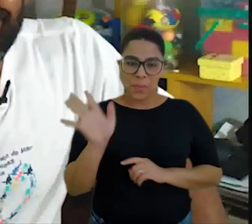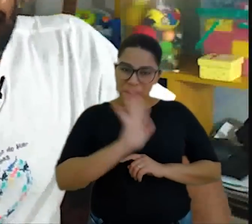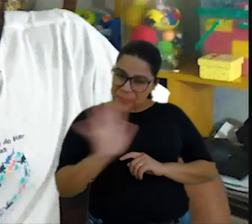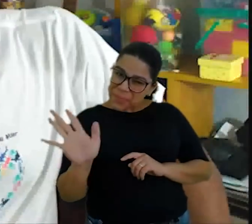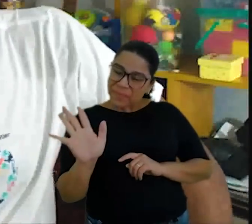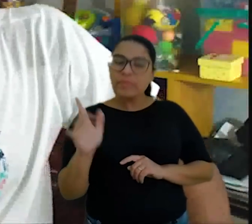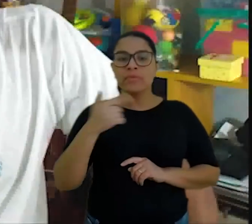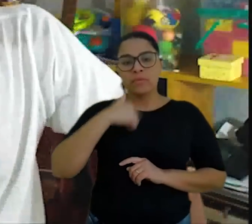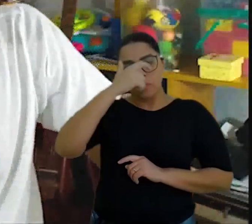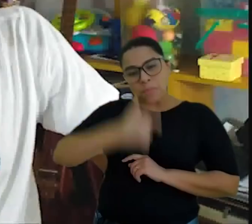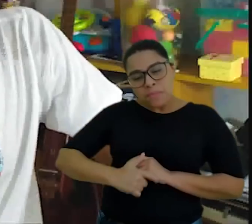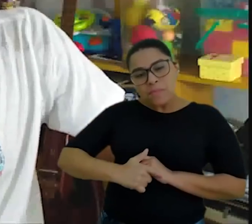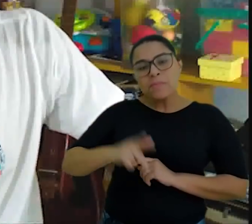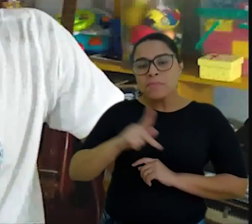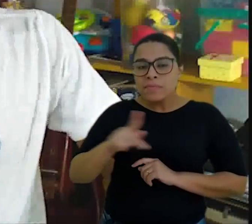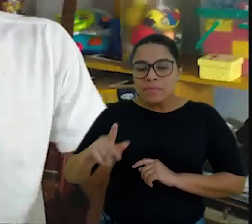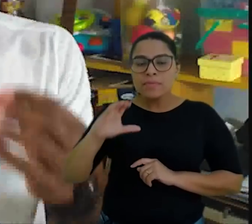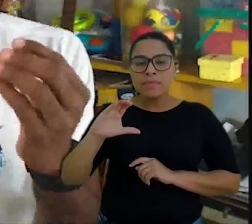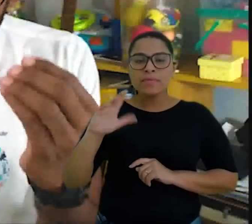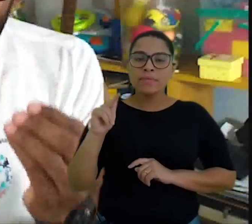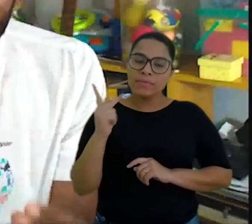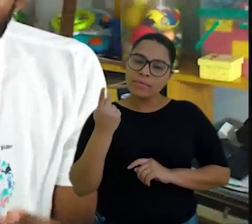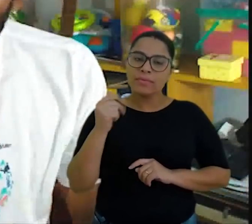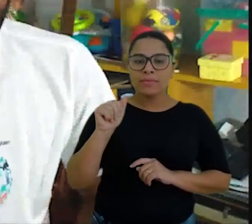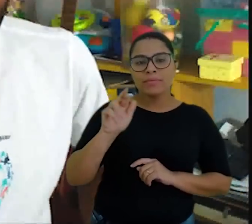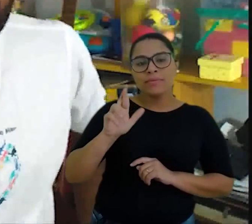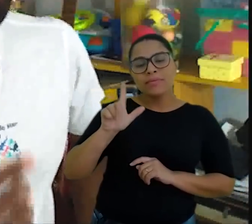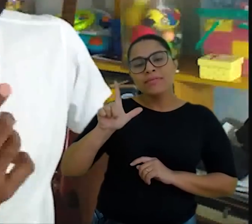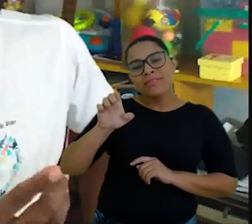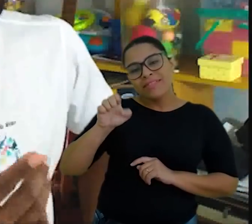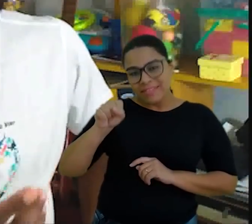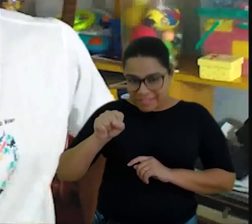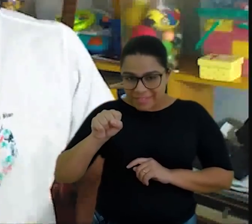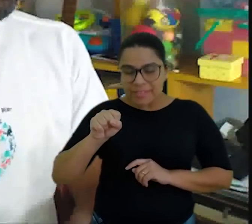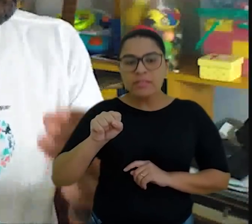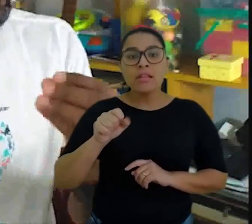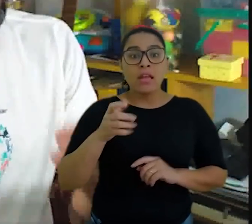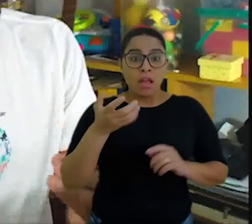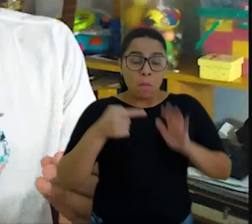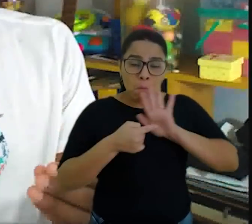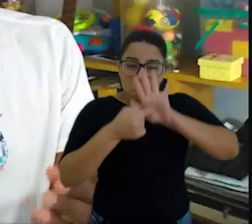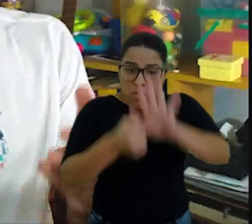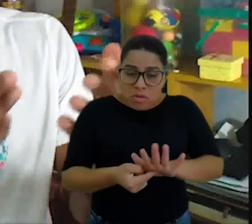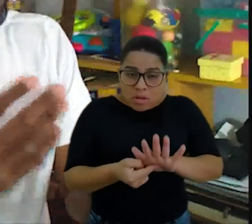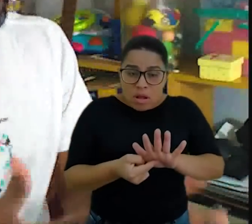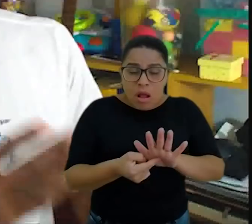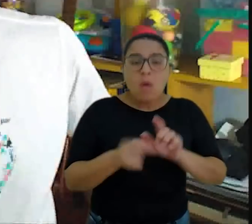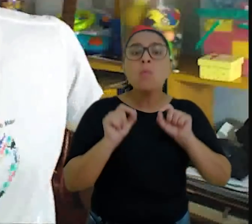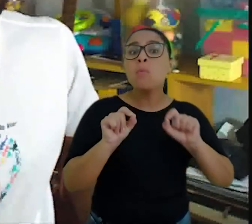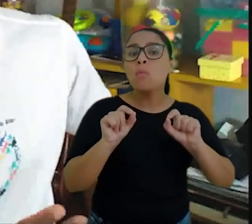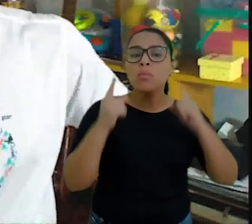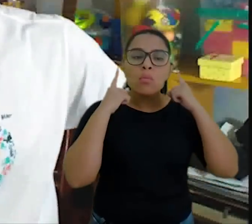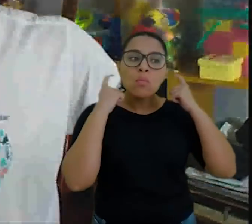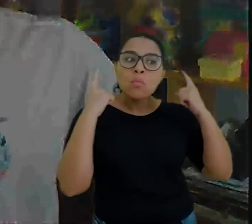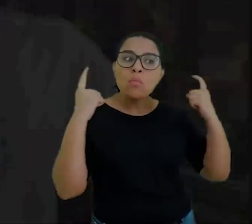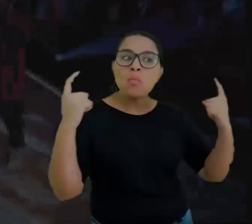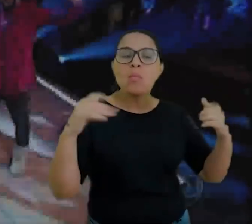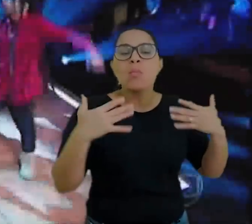Olá, eu sou o professor Charles e quero te mostrar hoje os sons que você curte quando escuta uma